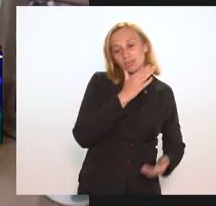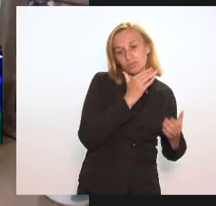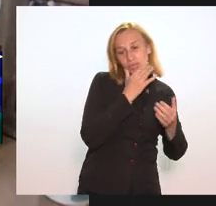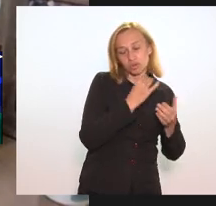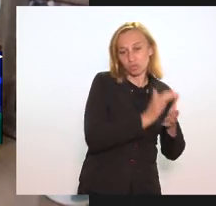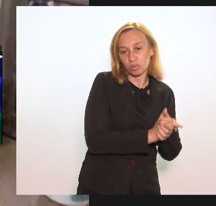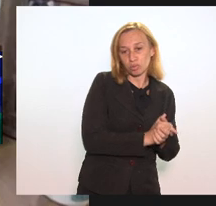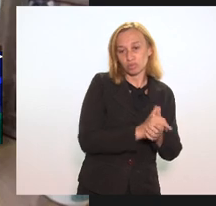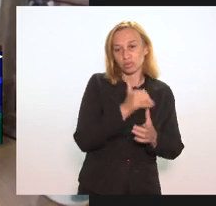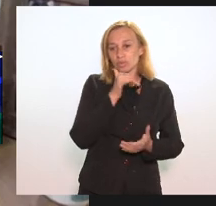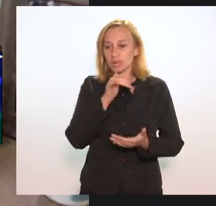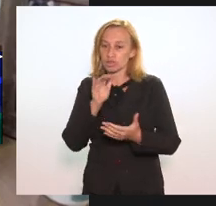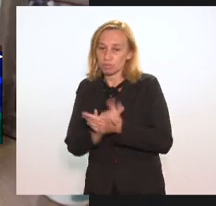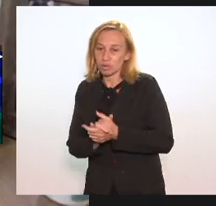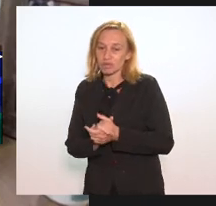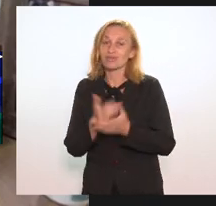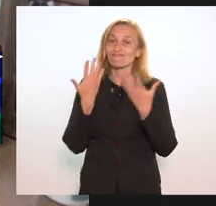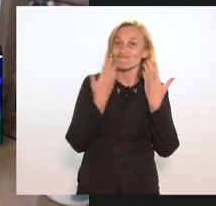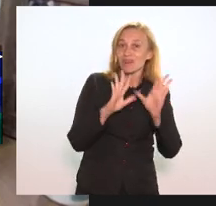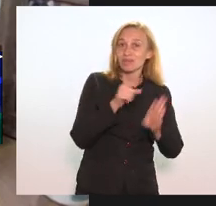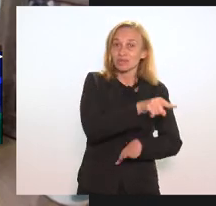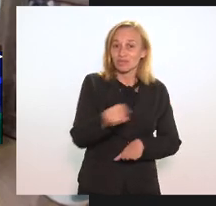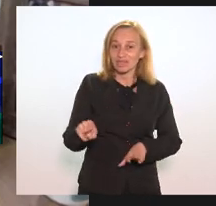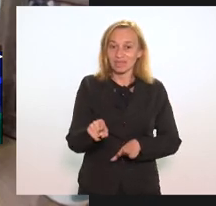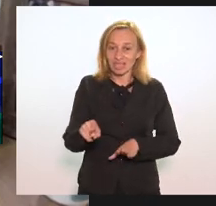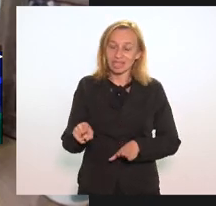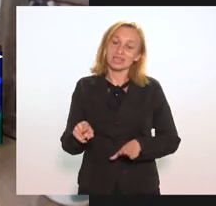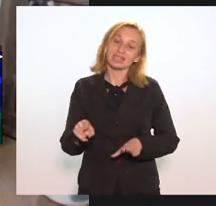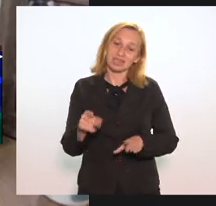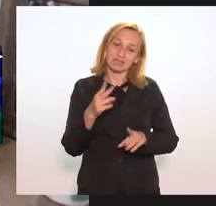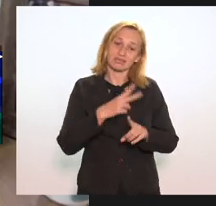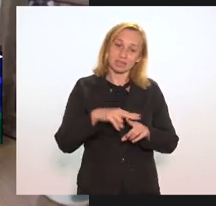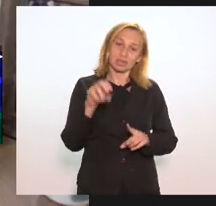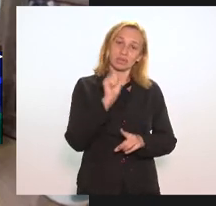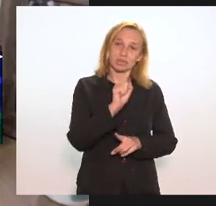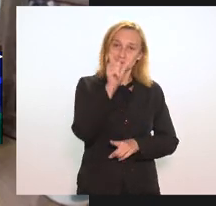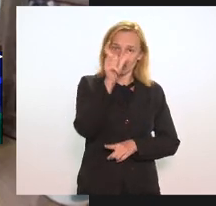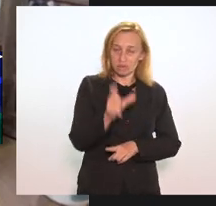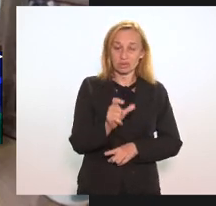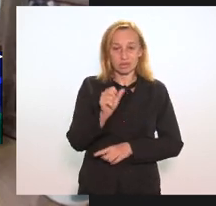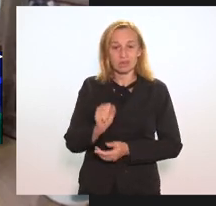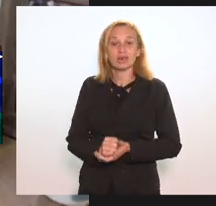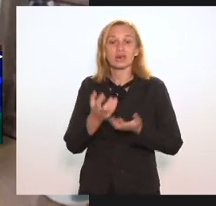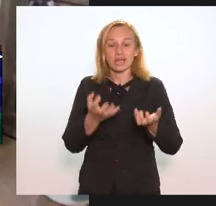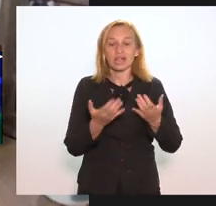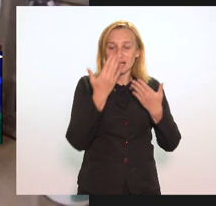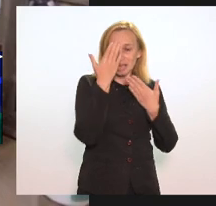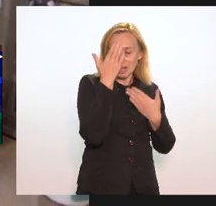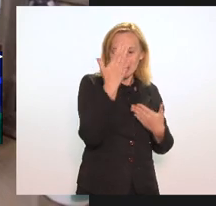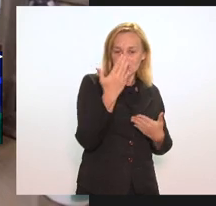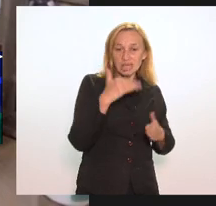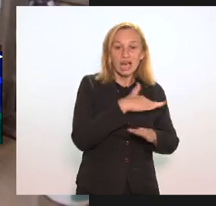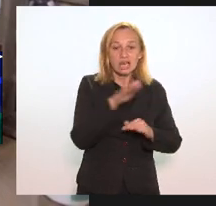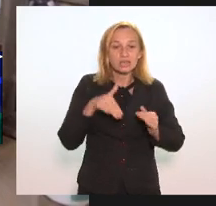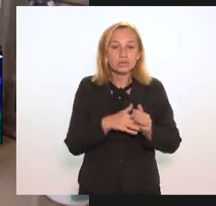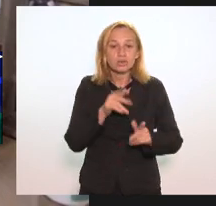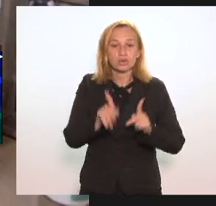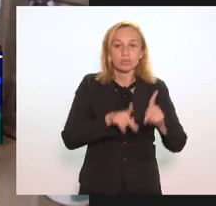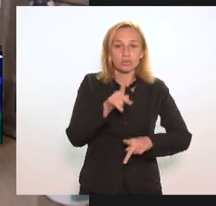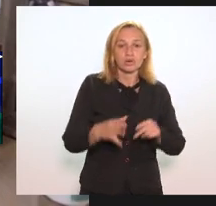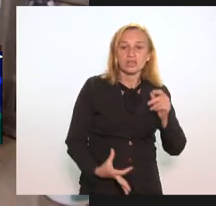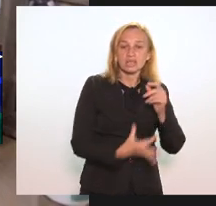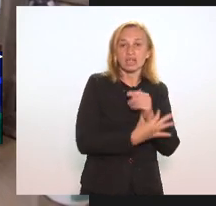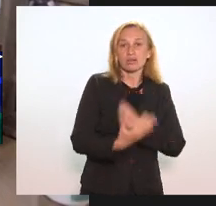tem que rir para esposa Parabéns vocês são Guerreiro no meio dessa pandemia Quero aqui agradecer toda a pessoa o povo da